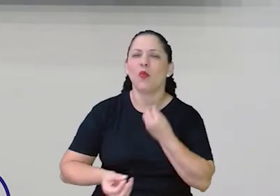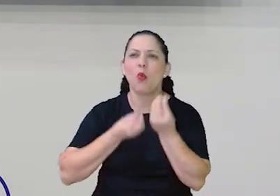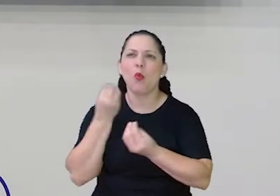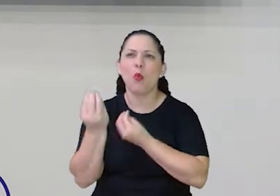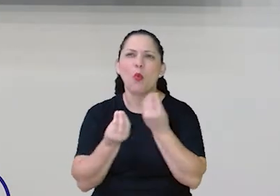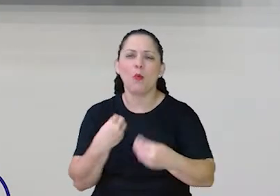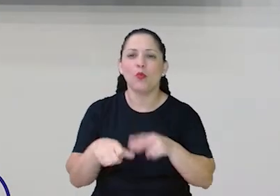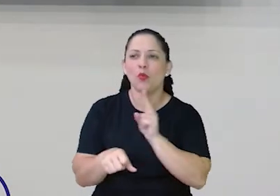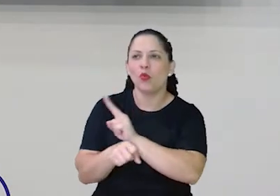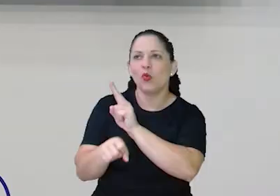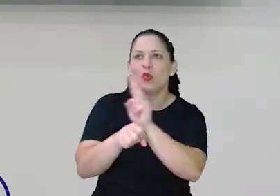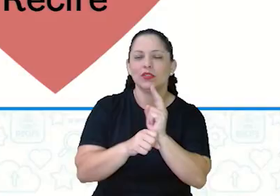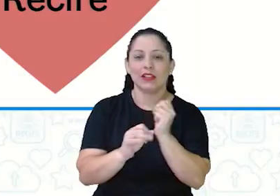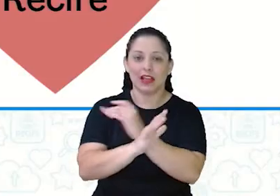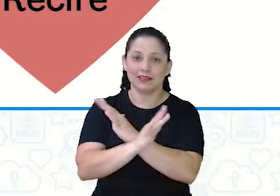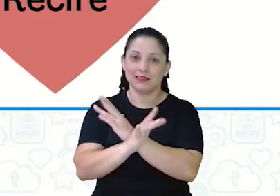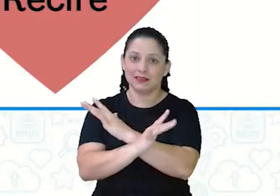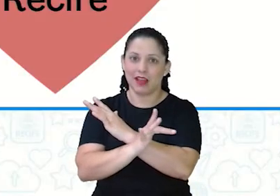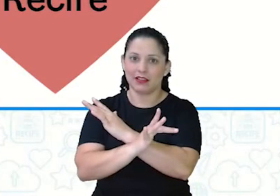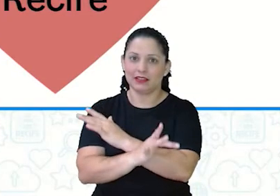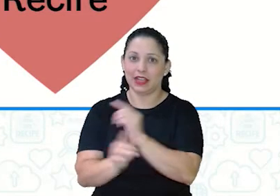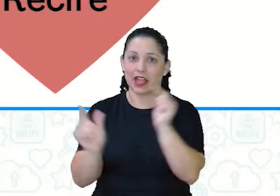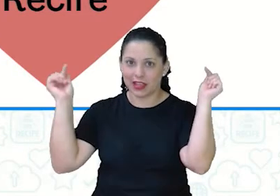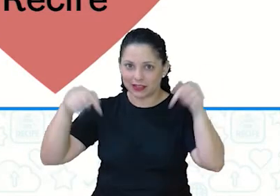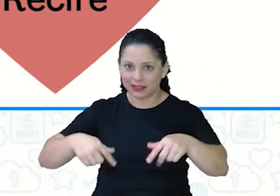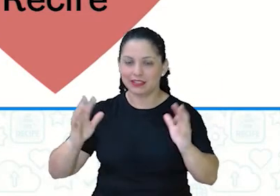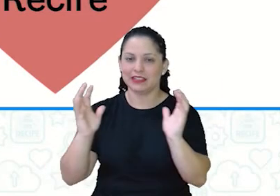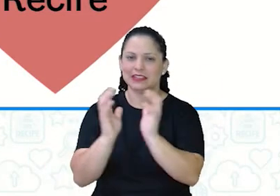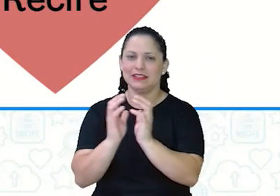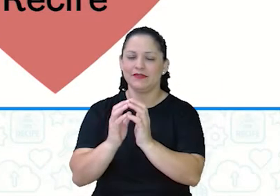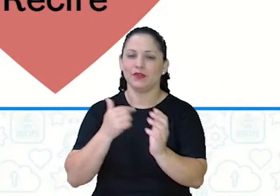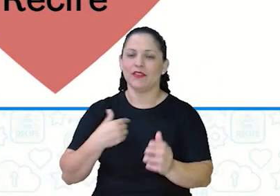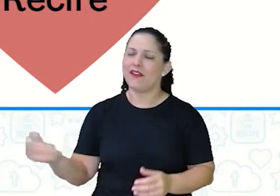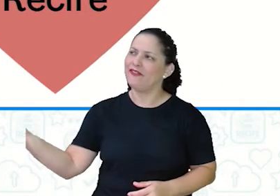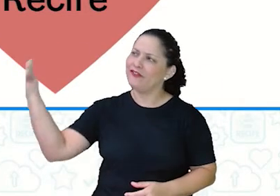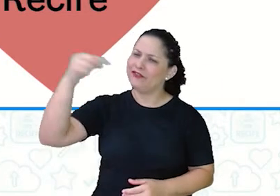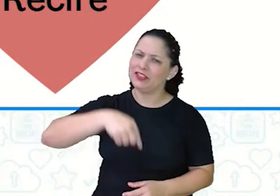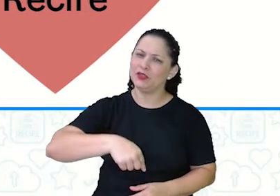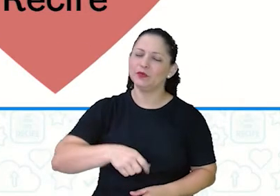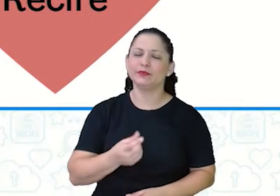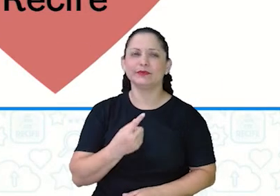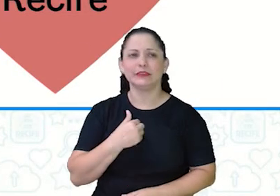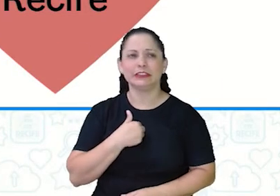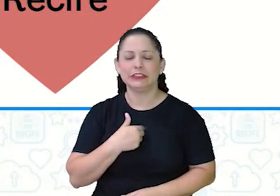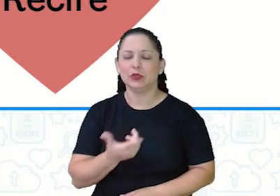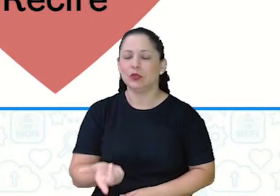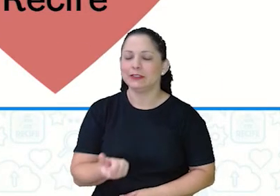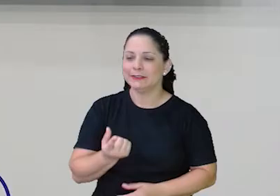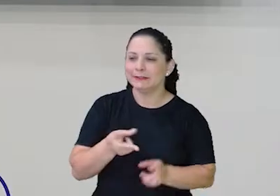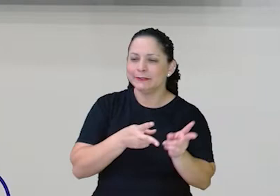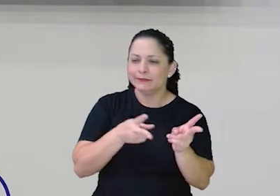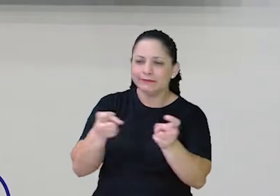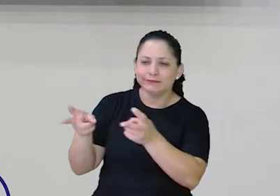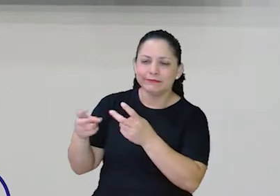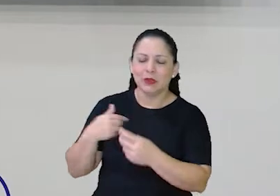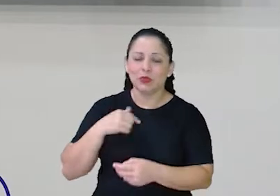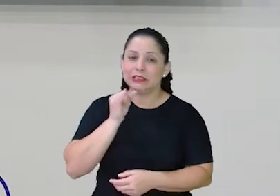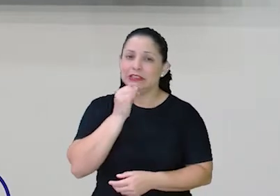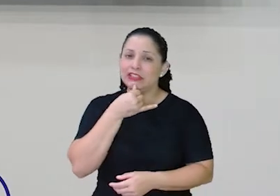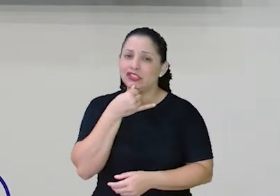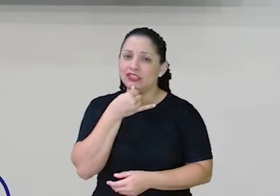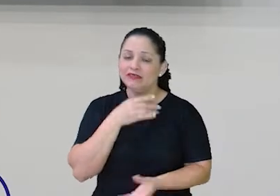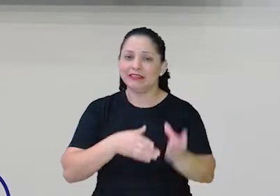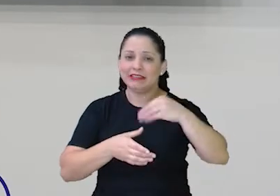cuidado com a nossa cidade do Recife. Hoje eu estava vindo para cá, sabe, para a aula, e eu fiquei tão triste, professora Mauricéia, que quando eu estava vindo no